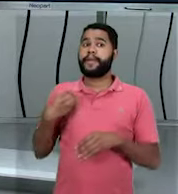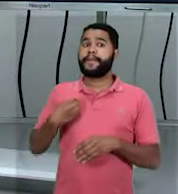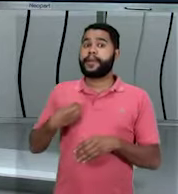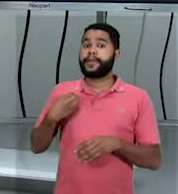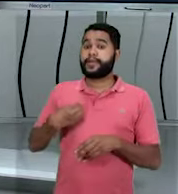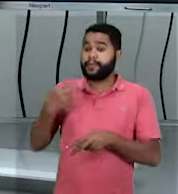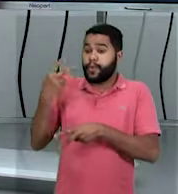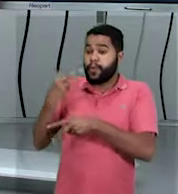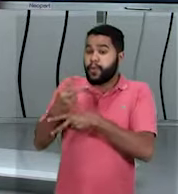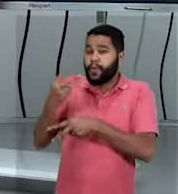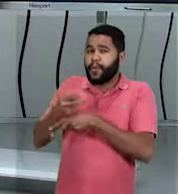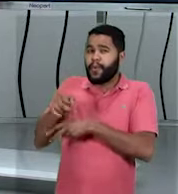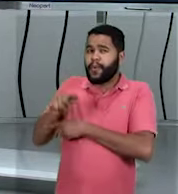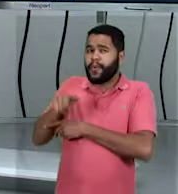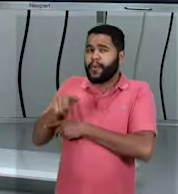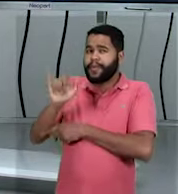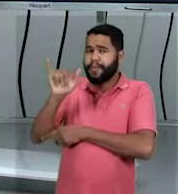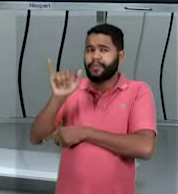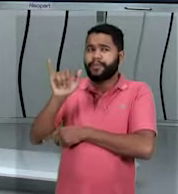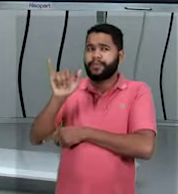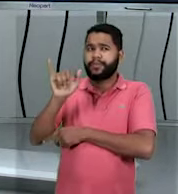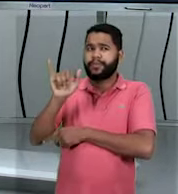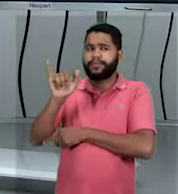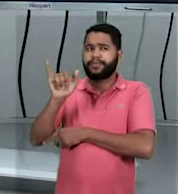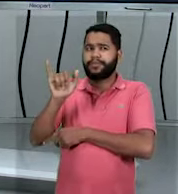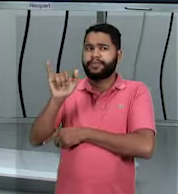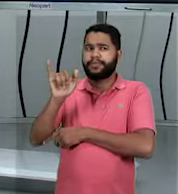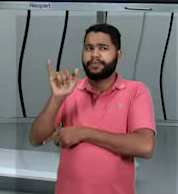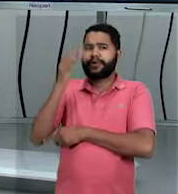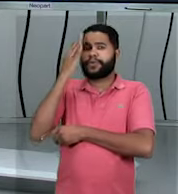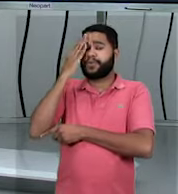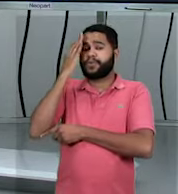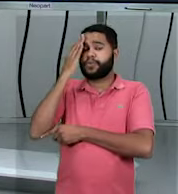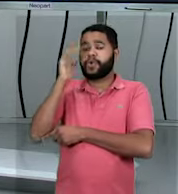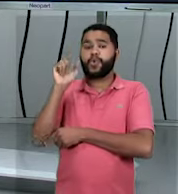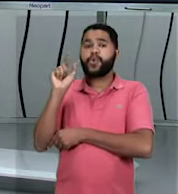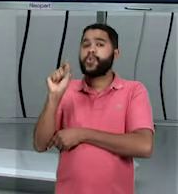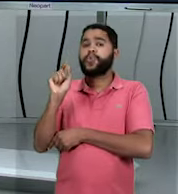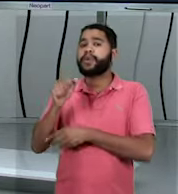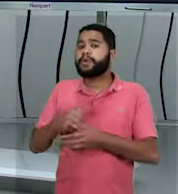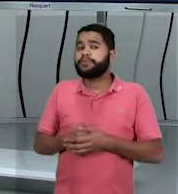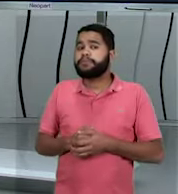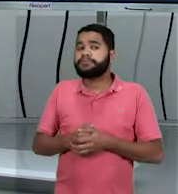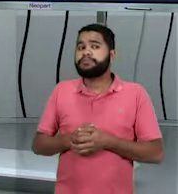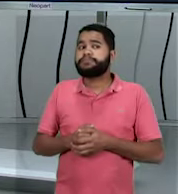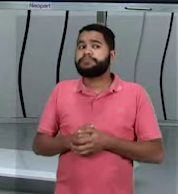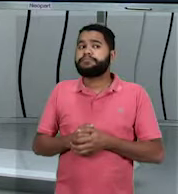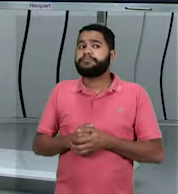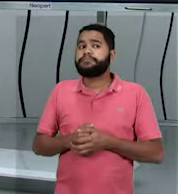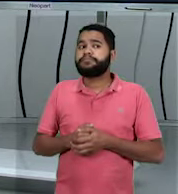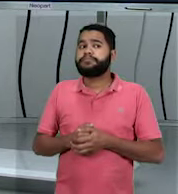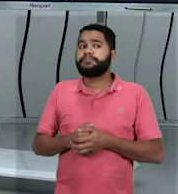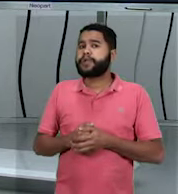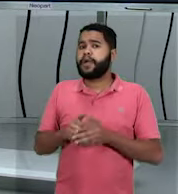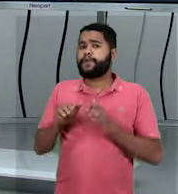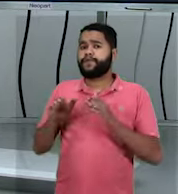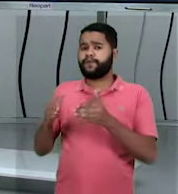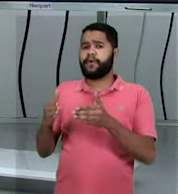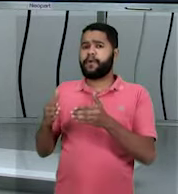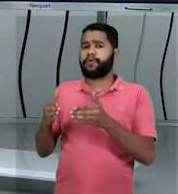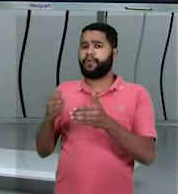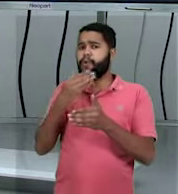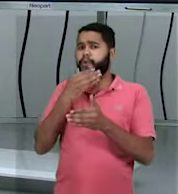no cromossomo Y, eu sei então que ela vai ser o quê? Restrita ao